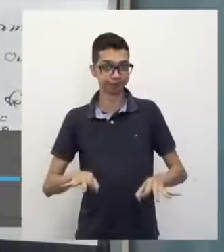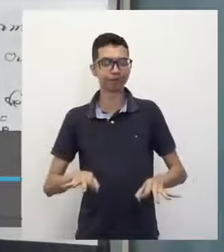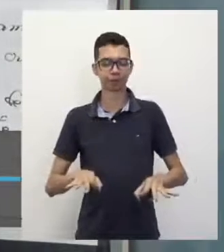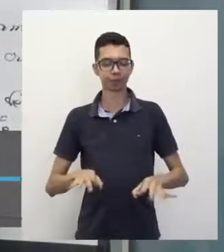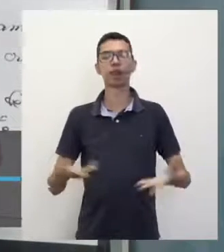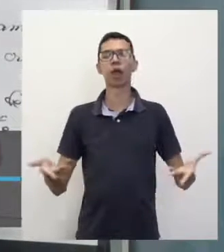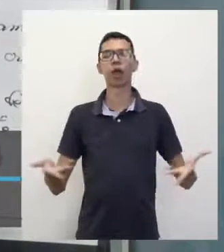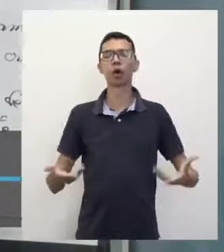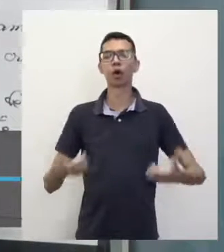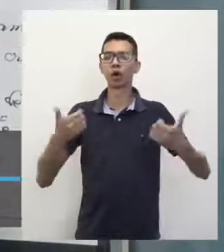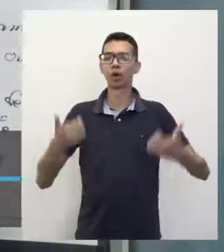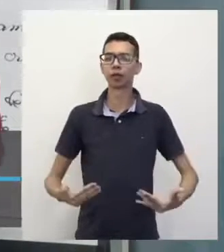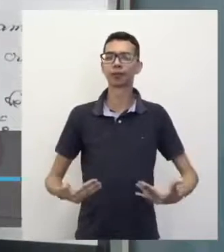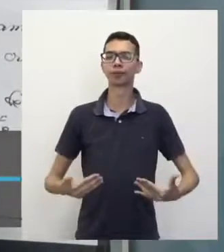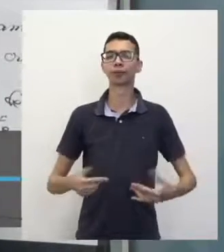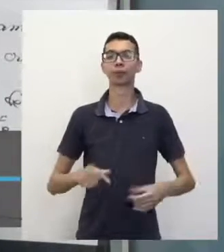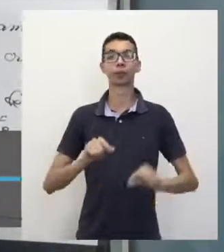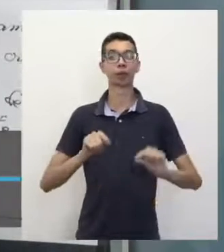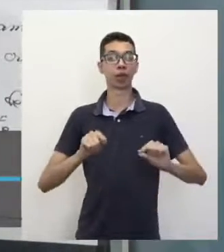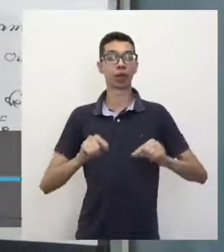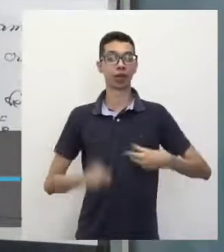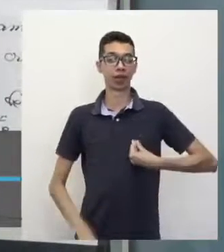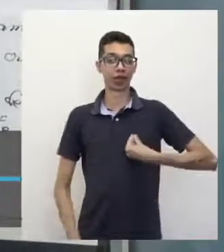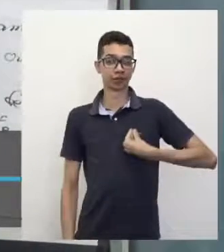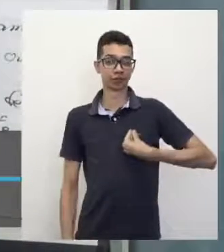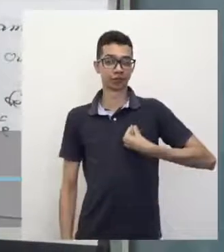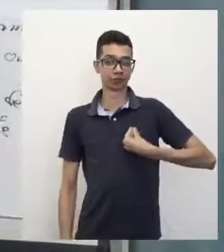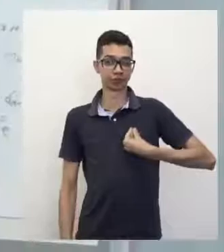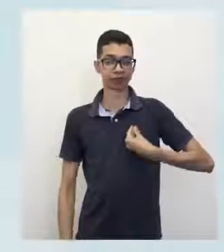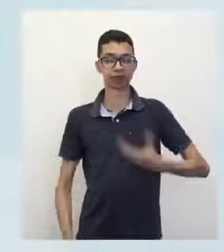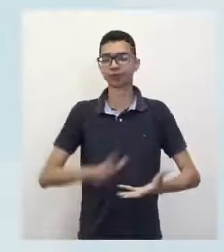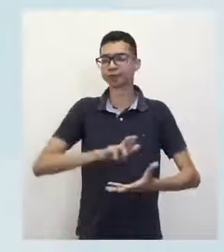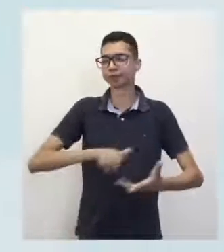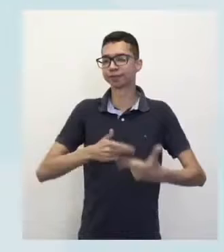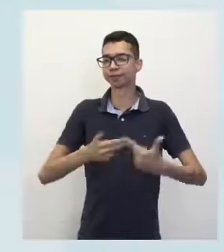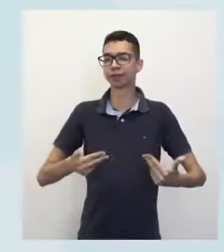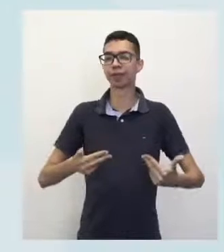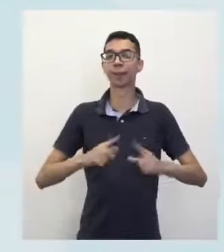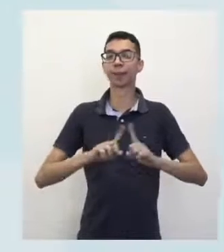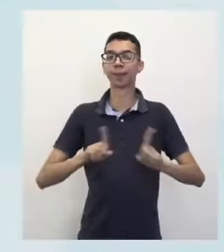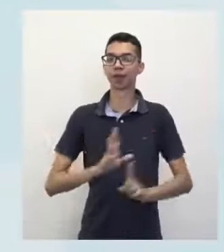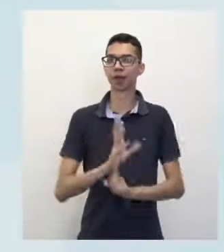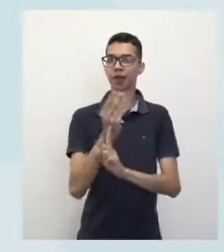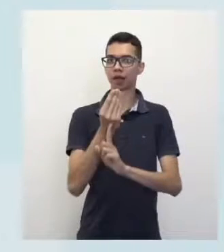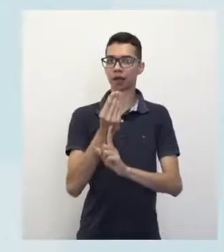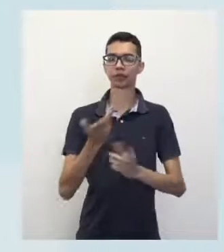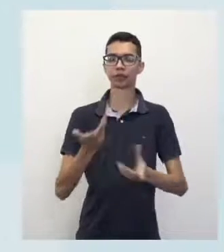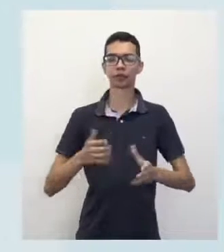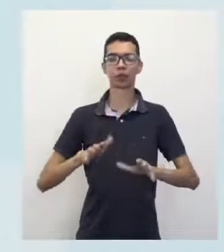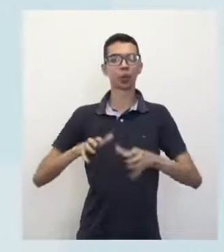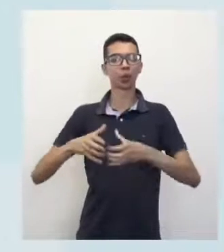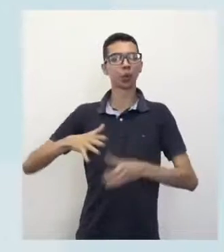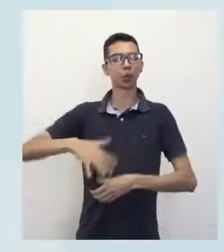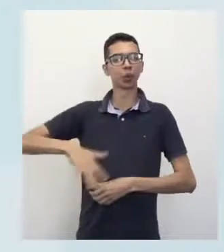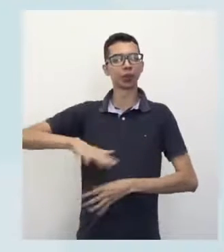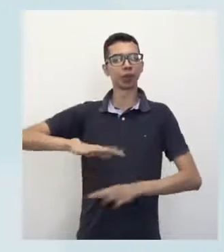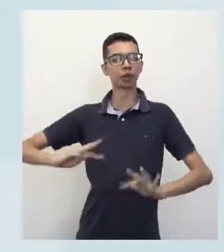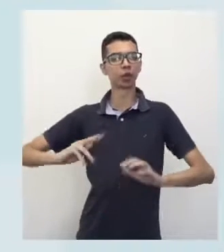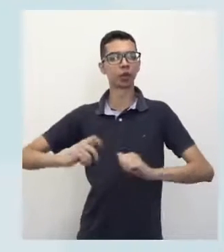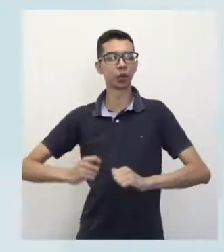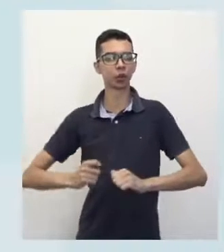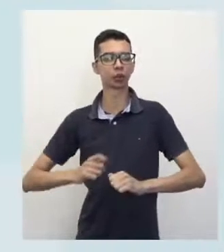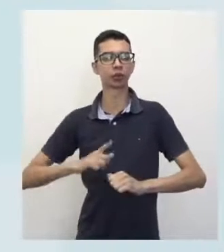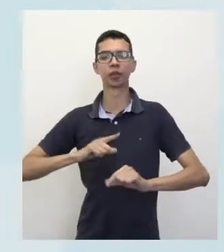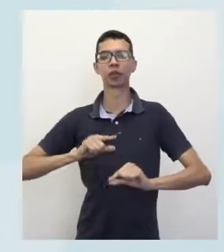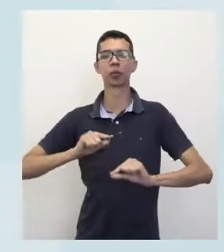das dimensões da vida dentro da arte, tá? Toda comunidade configura um contexto sociocultural composto por